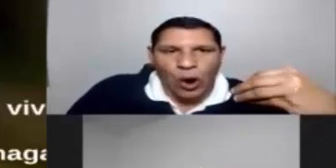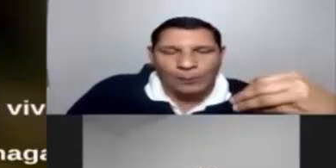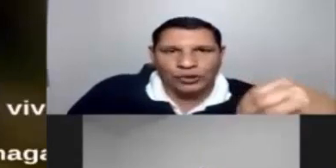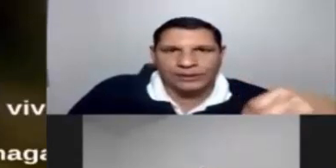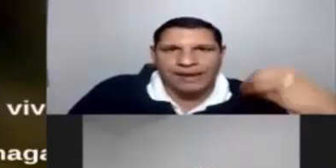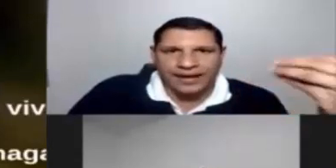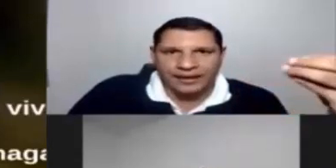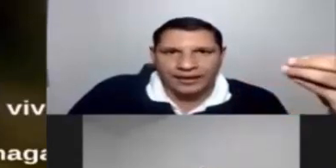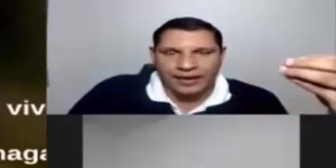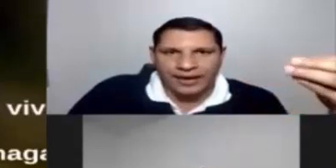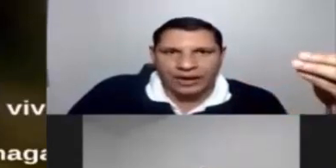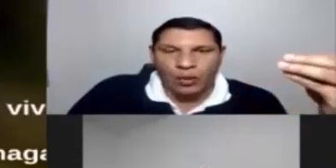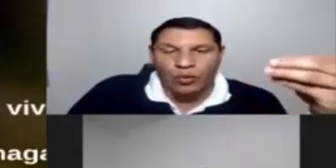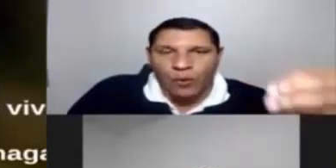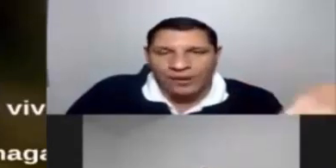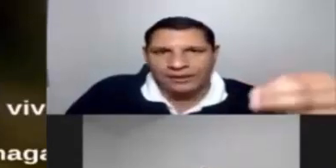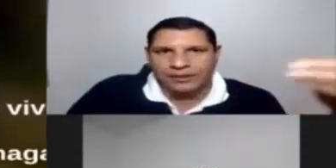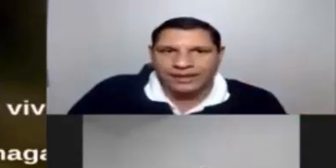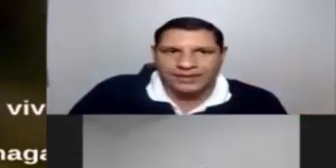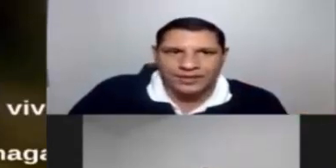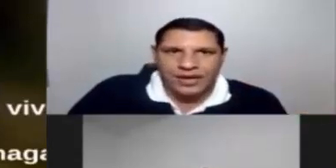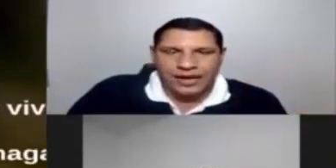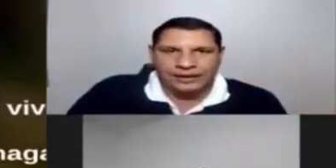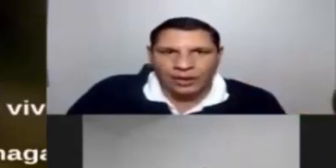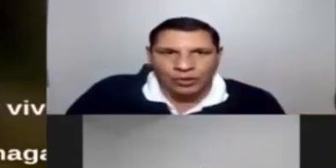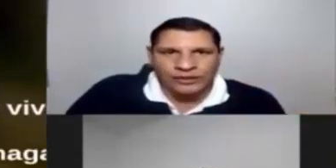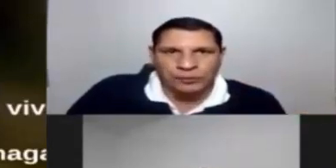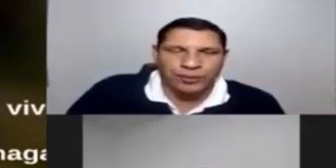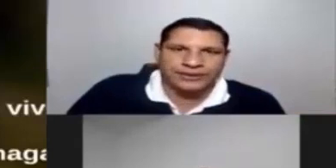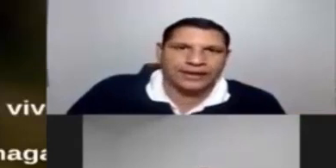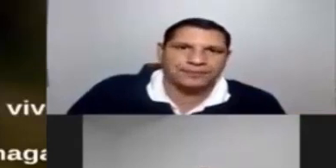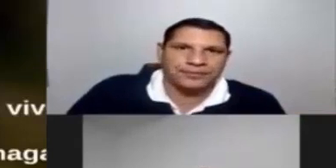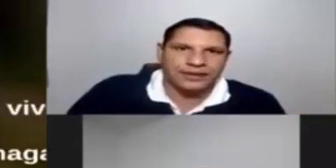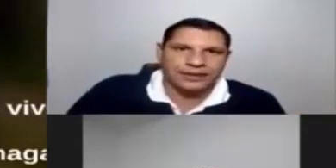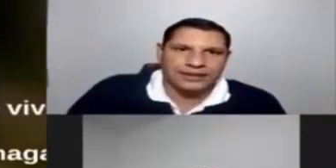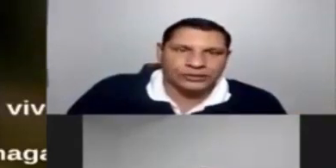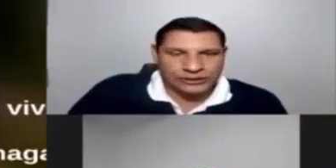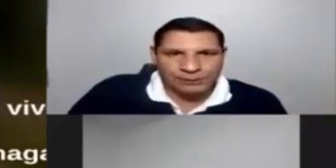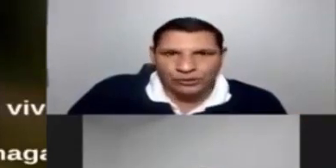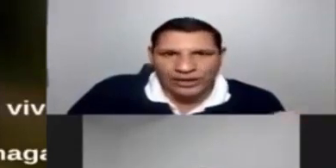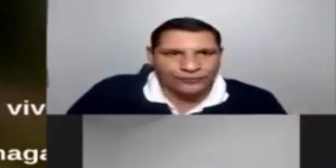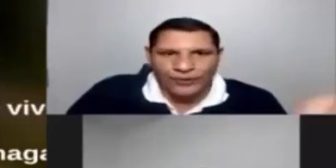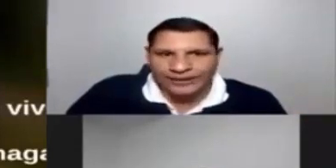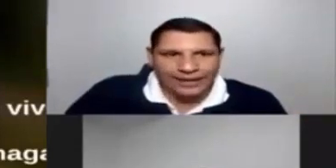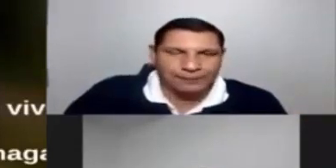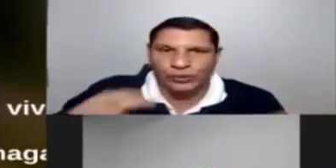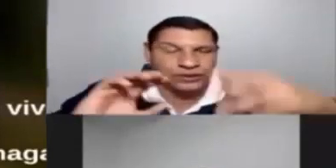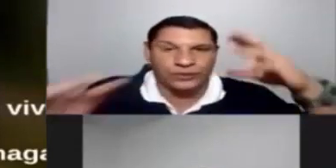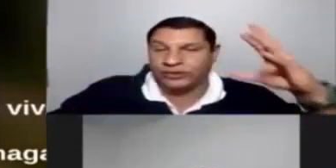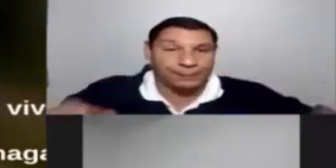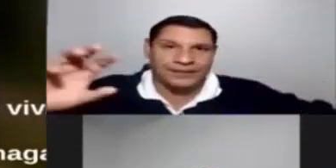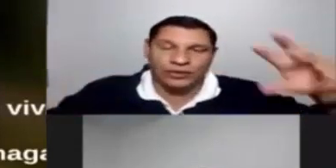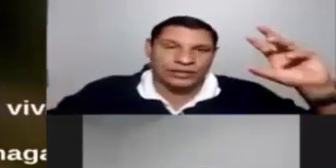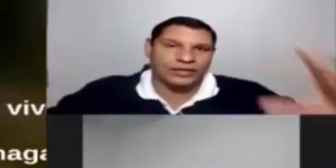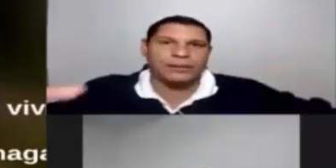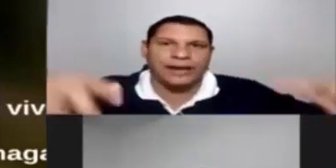corpo só libera algumas lembranças até onde eu venho a suportar. Só se a pessoa for aquela pessoa que